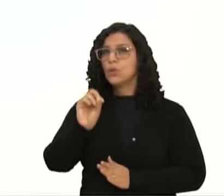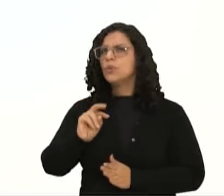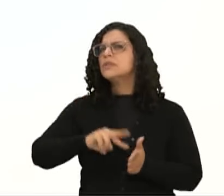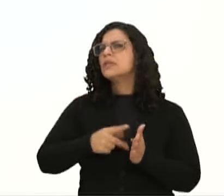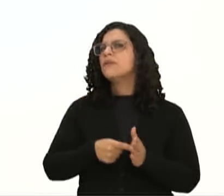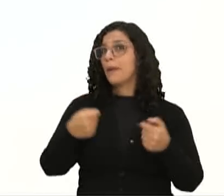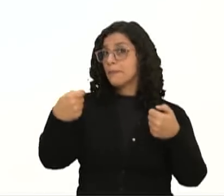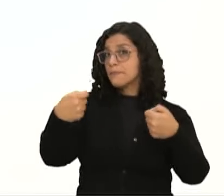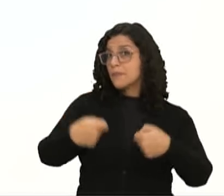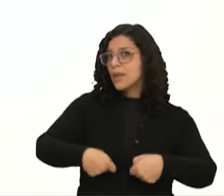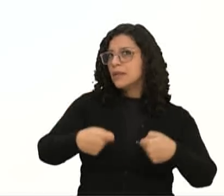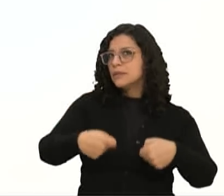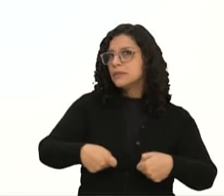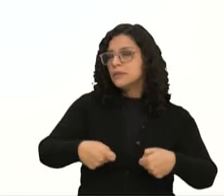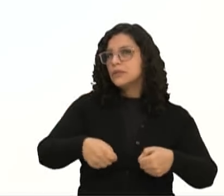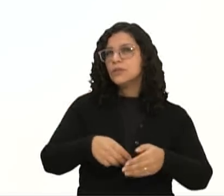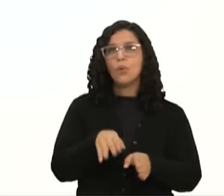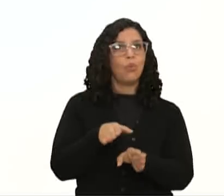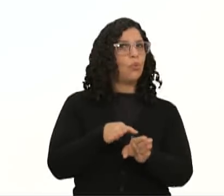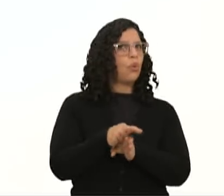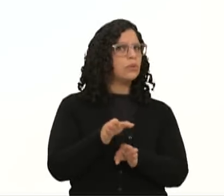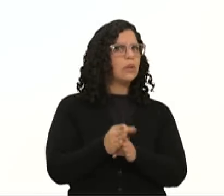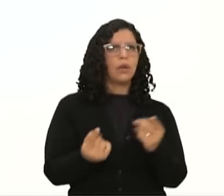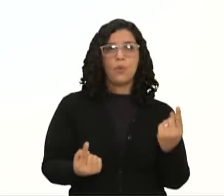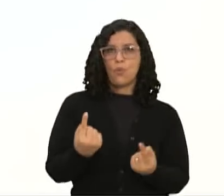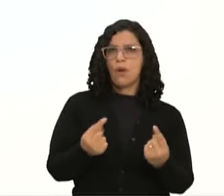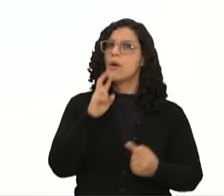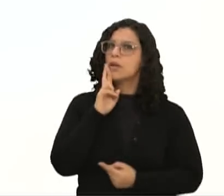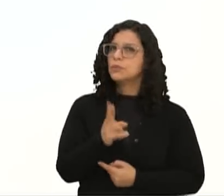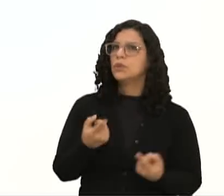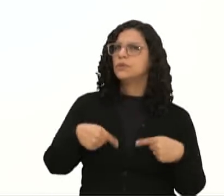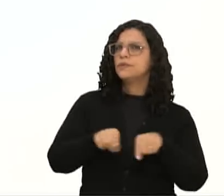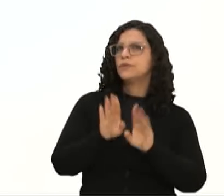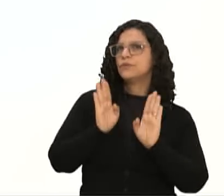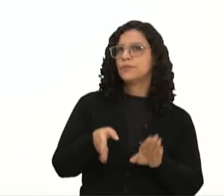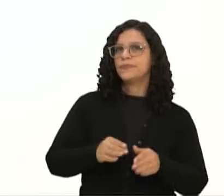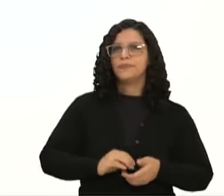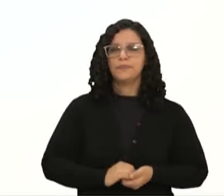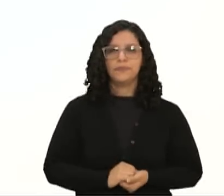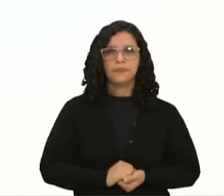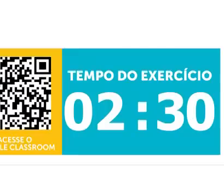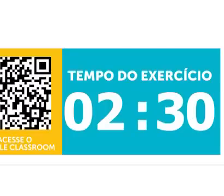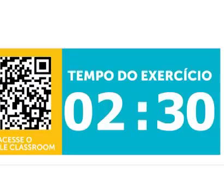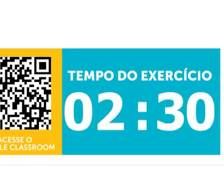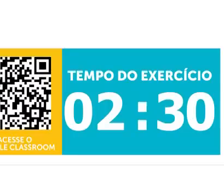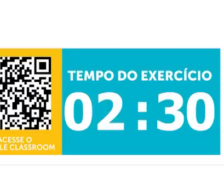Uma necessidade ou um conselho? Respondam lá, já já nós conferimos.